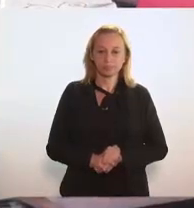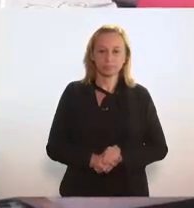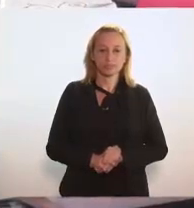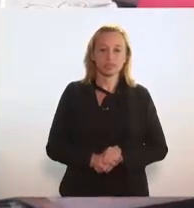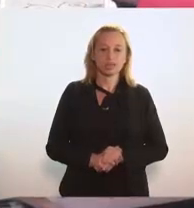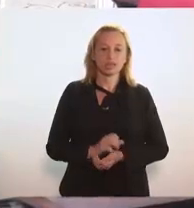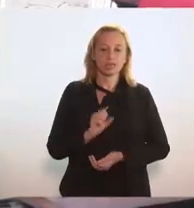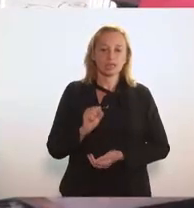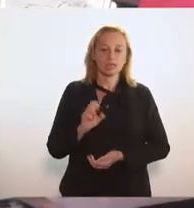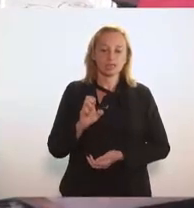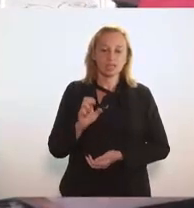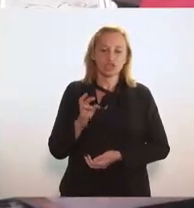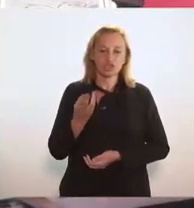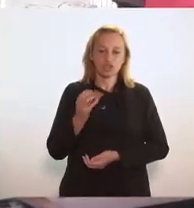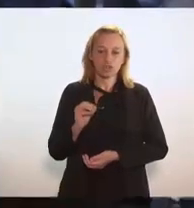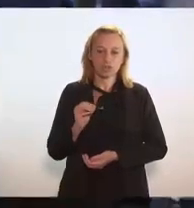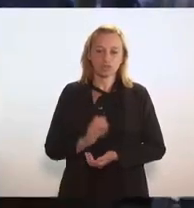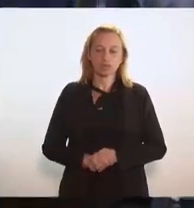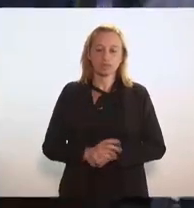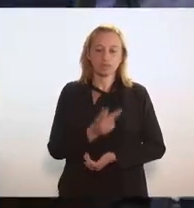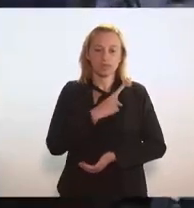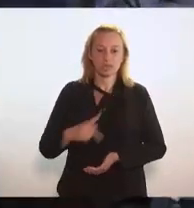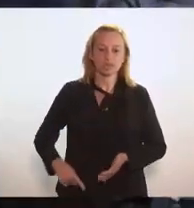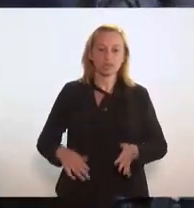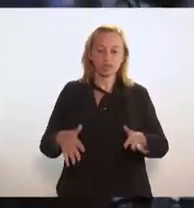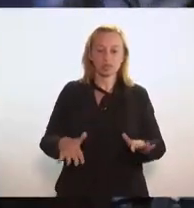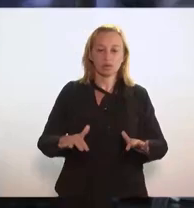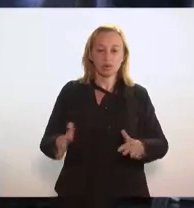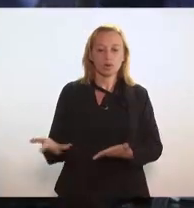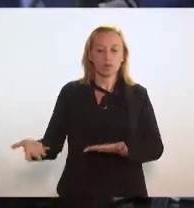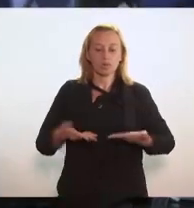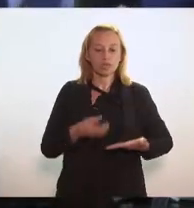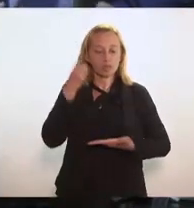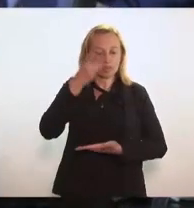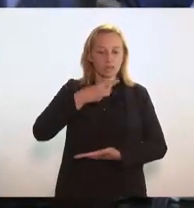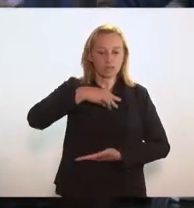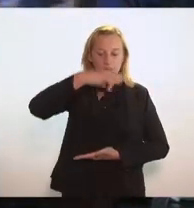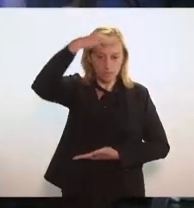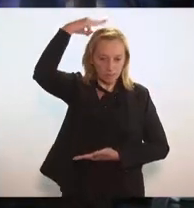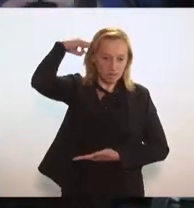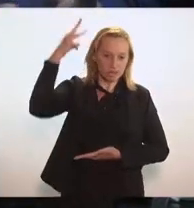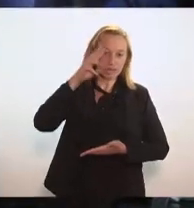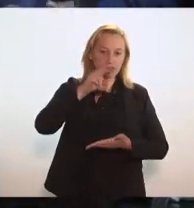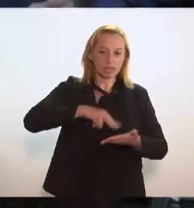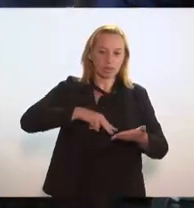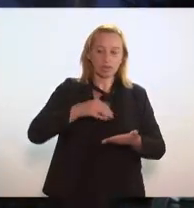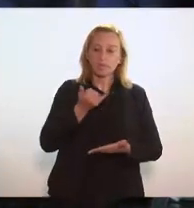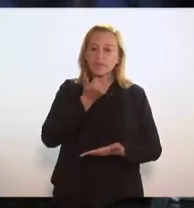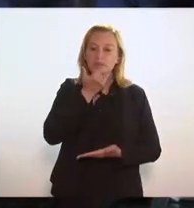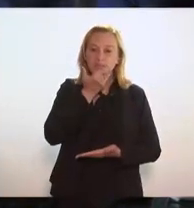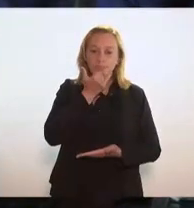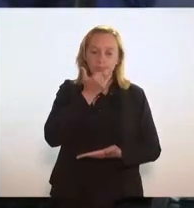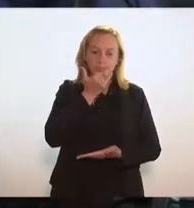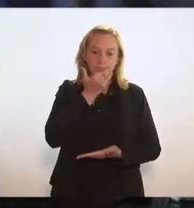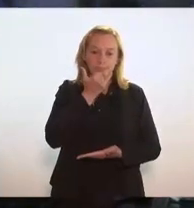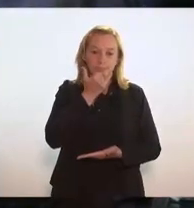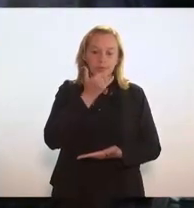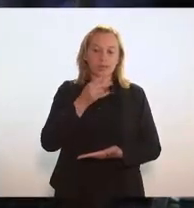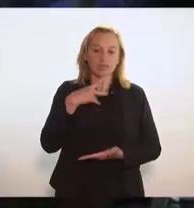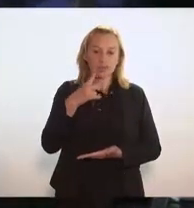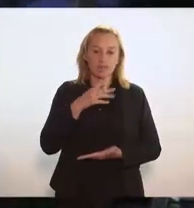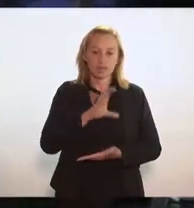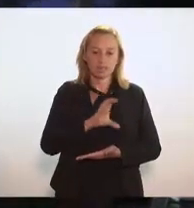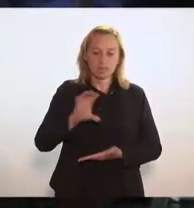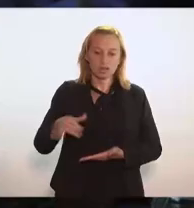Serginho. Presidência, convido o deputado Márcio Pacheco a fazer a leitura da ata, perdão, fazer a parecer da